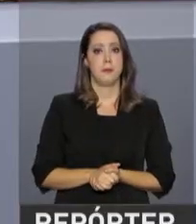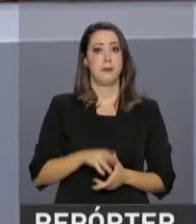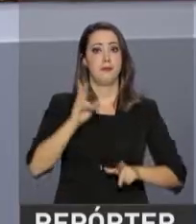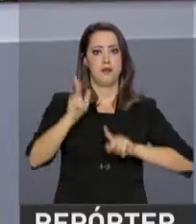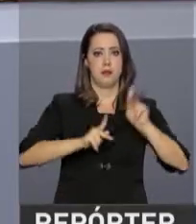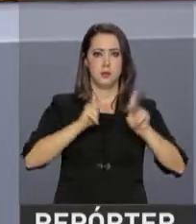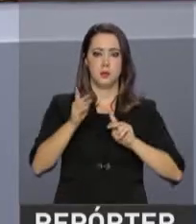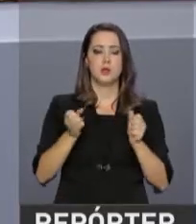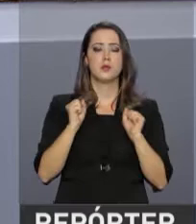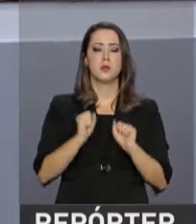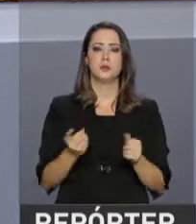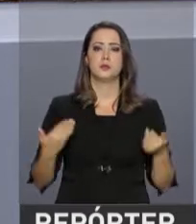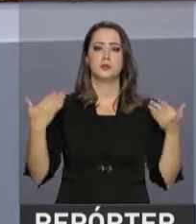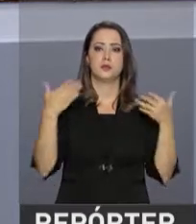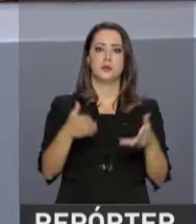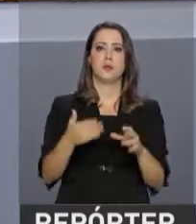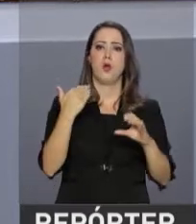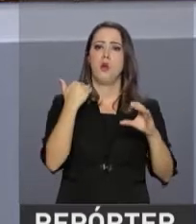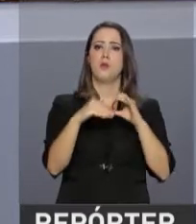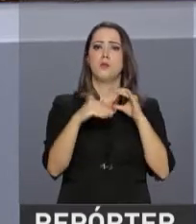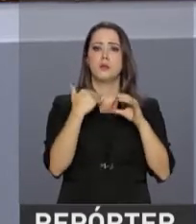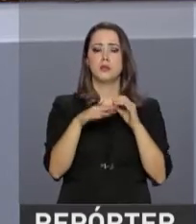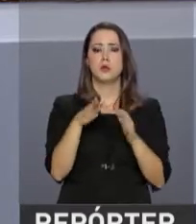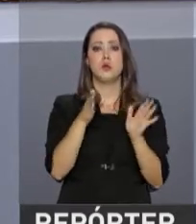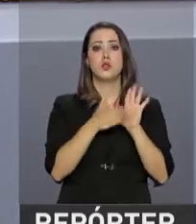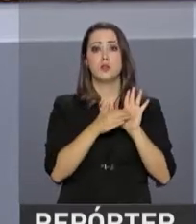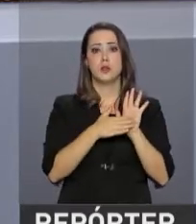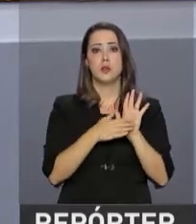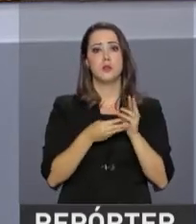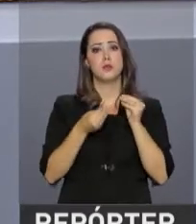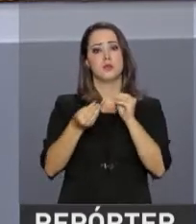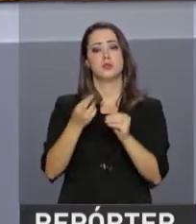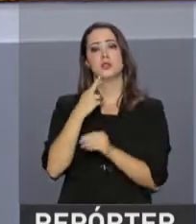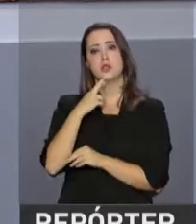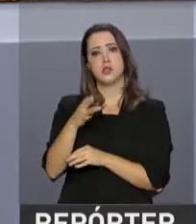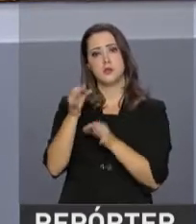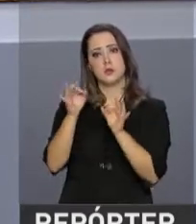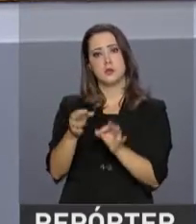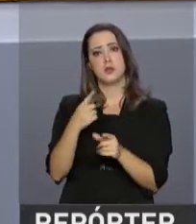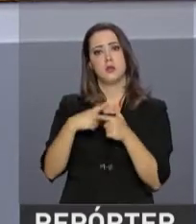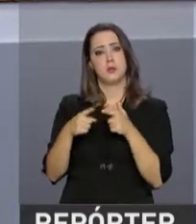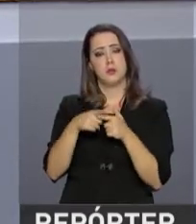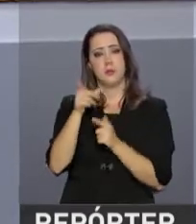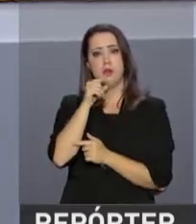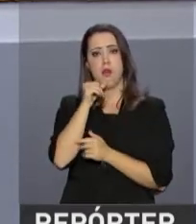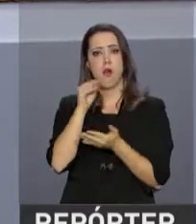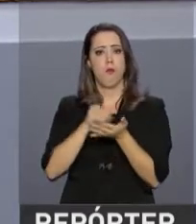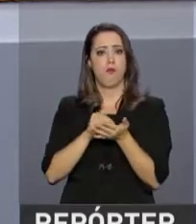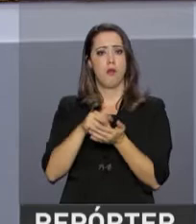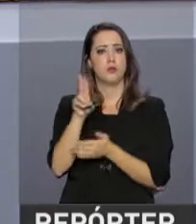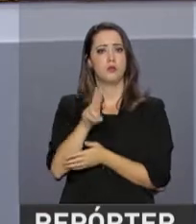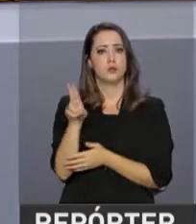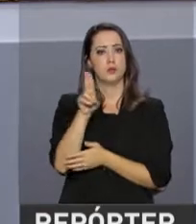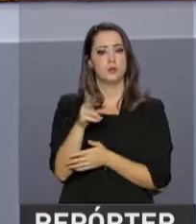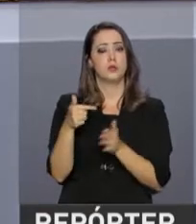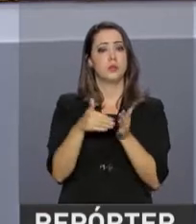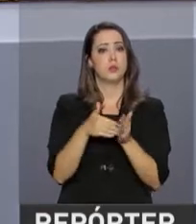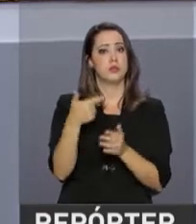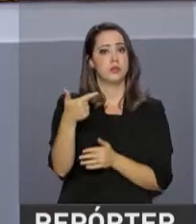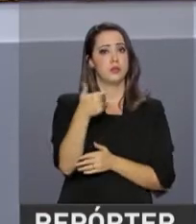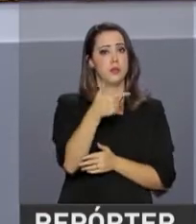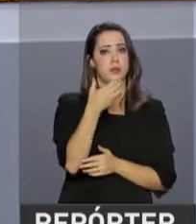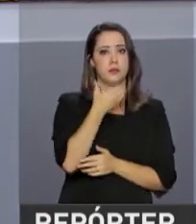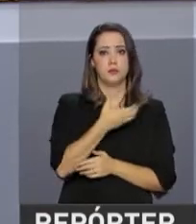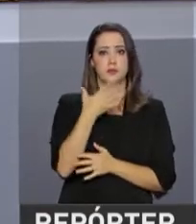população pode participar com o envio de propostas que tragam soluções sobre o uso da água até o dia 22 de dezembro saiba como